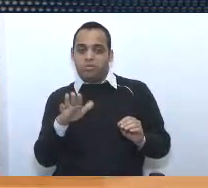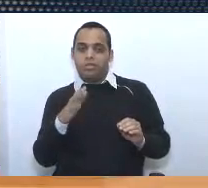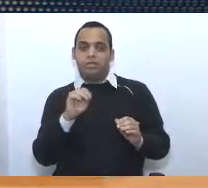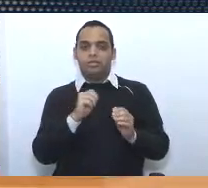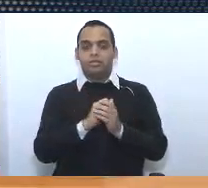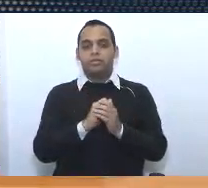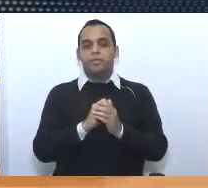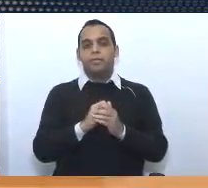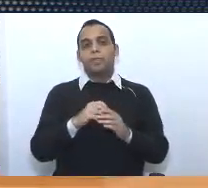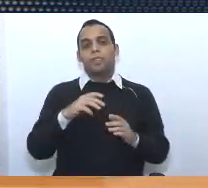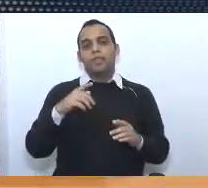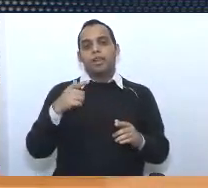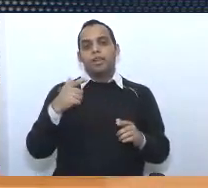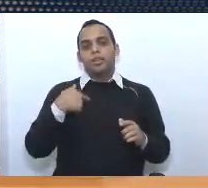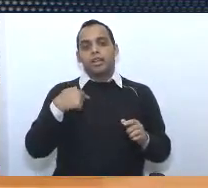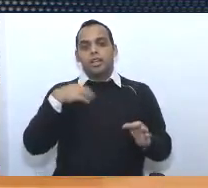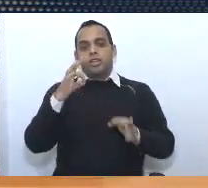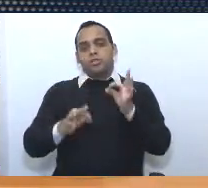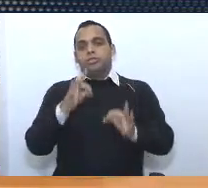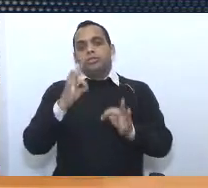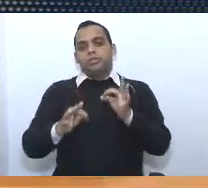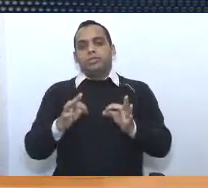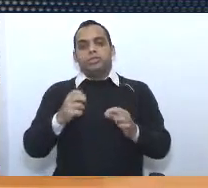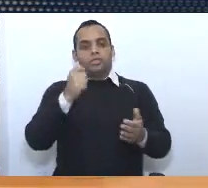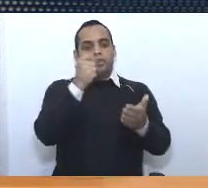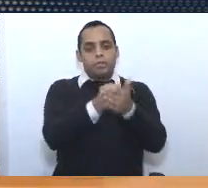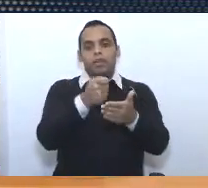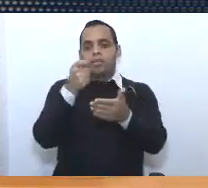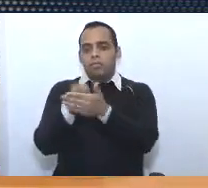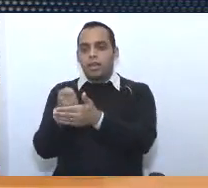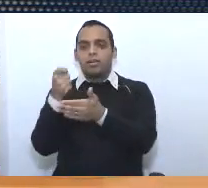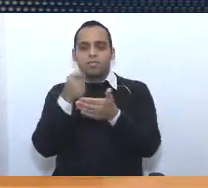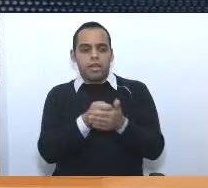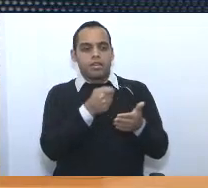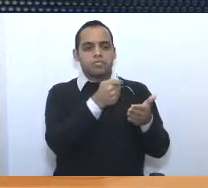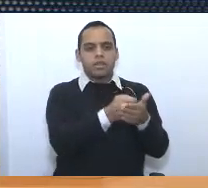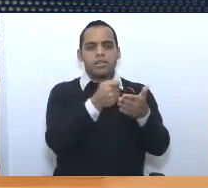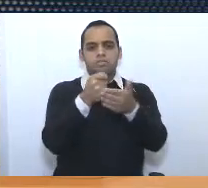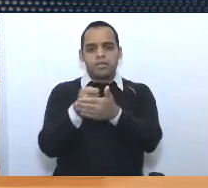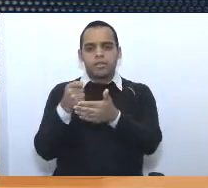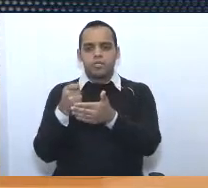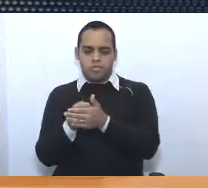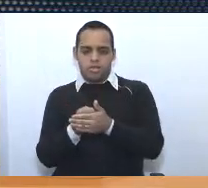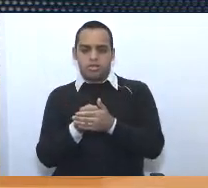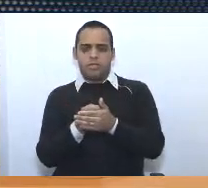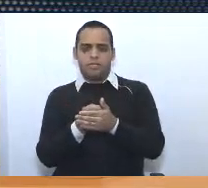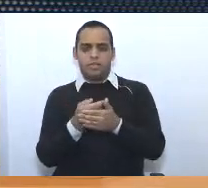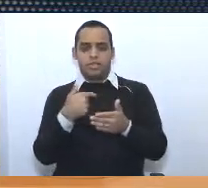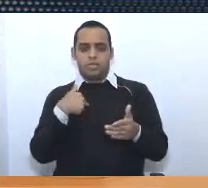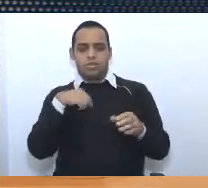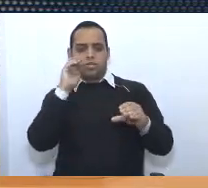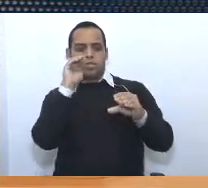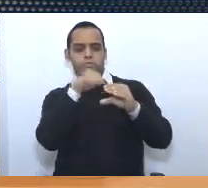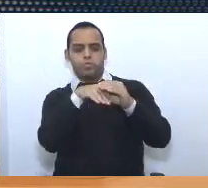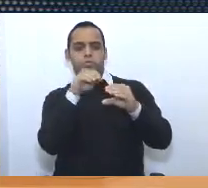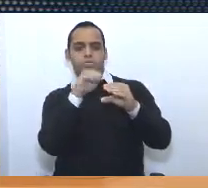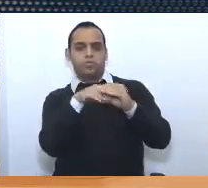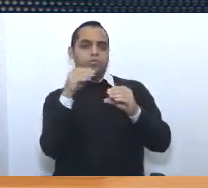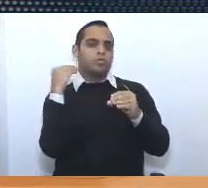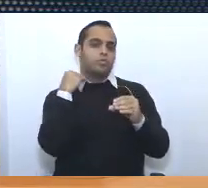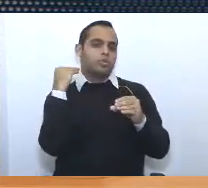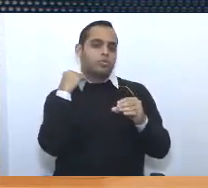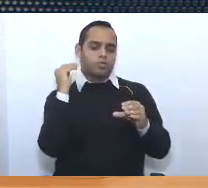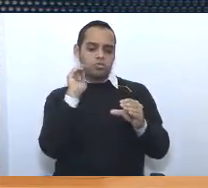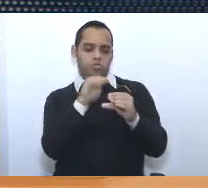a fazer a destinação dos pagamentos, não é mais a Prefeitura, e nós continuamos estes depositando mensalmente.